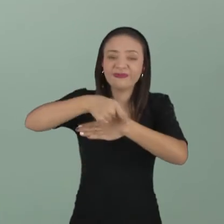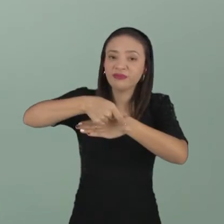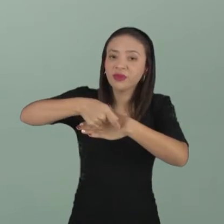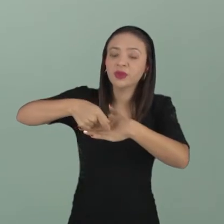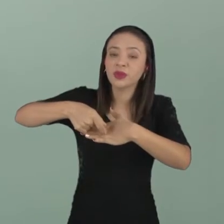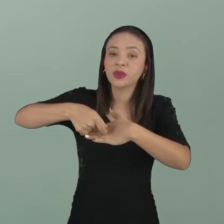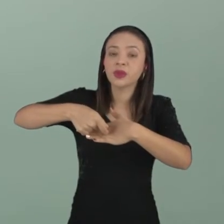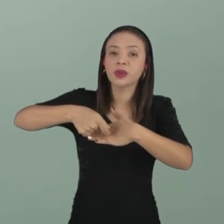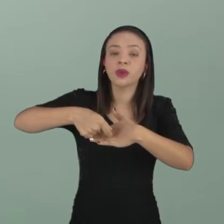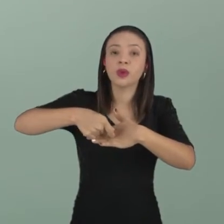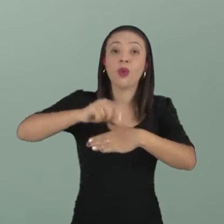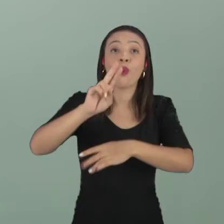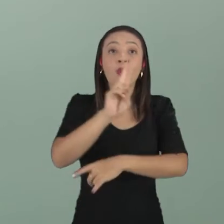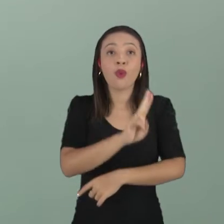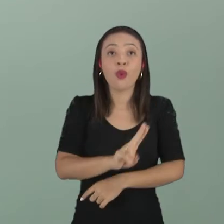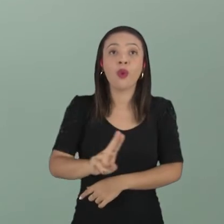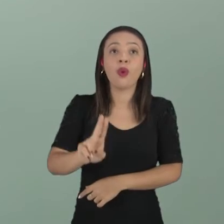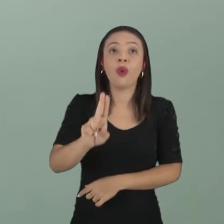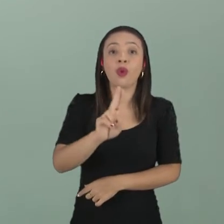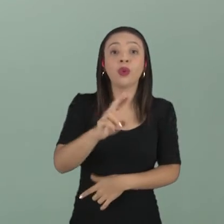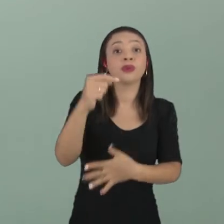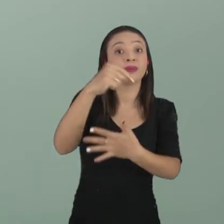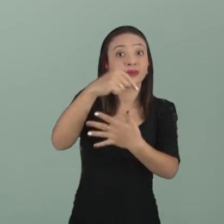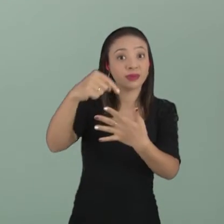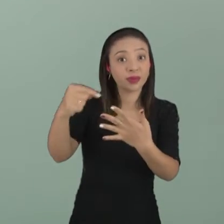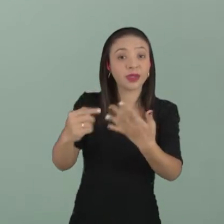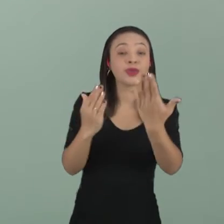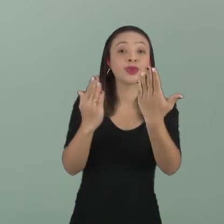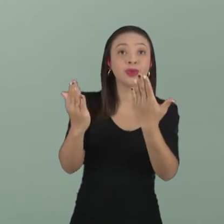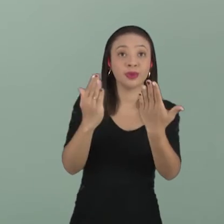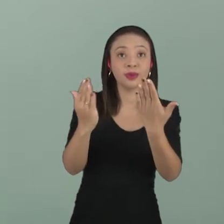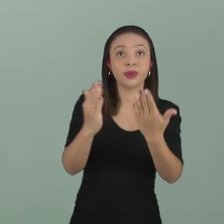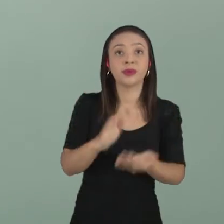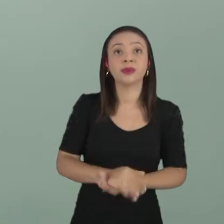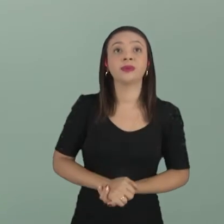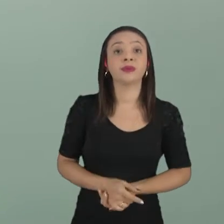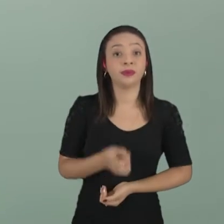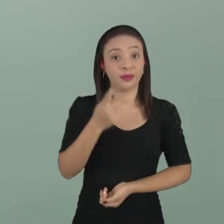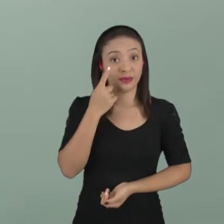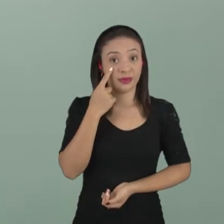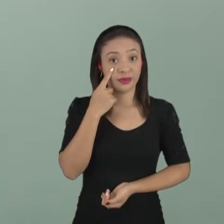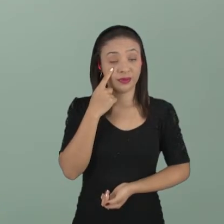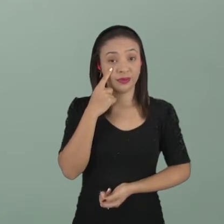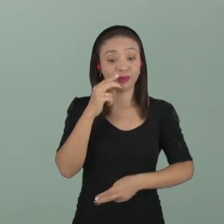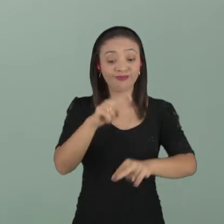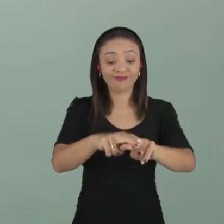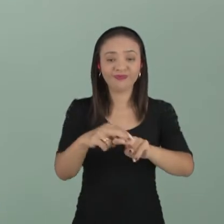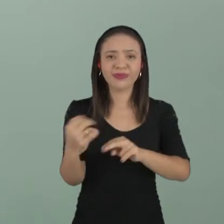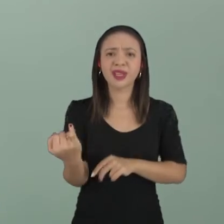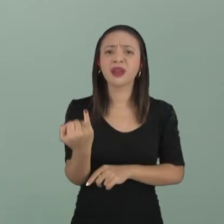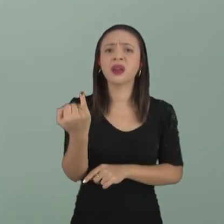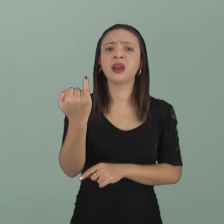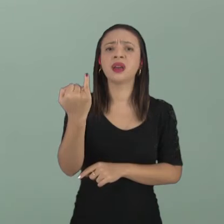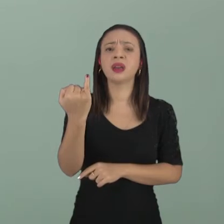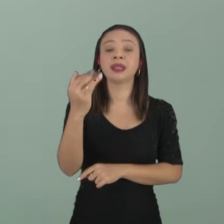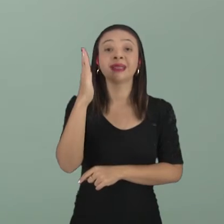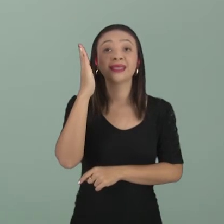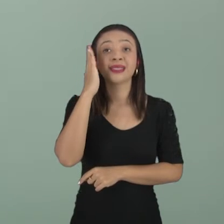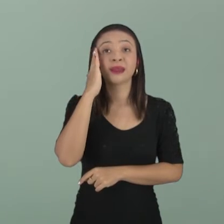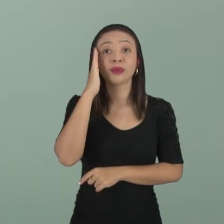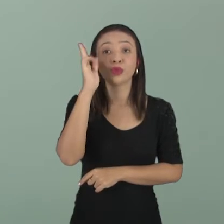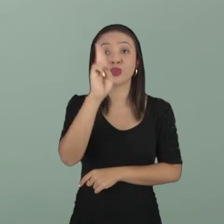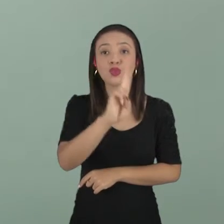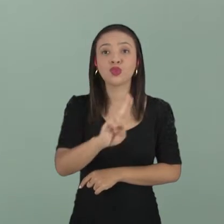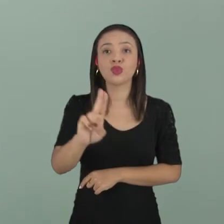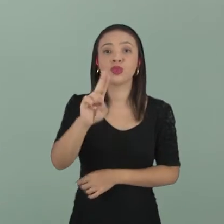frase ele vai utilizar o nosso operador de comparação. Vejam a importância de saber e utilizar